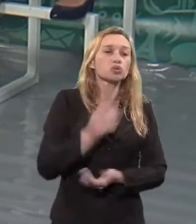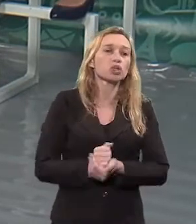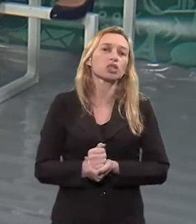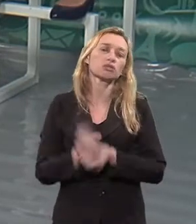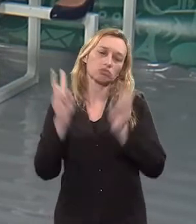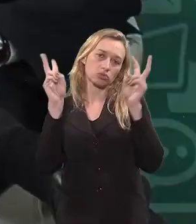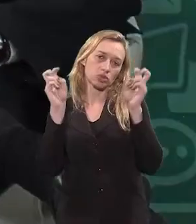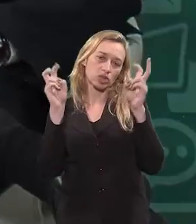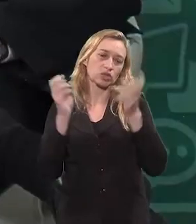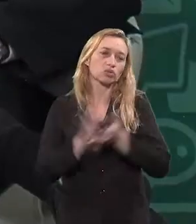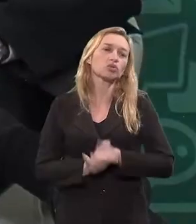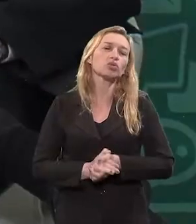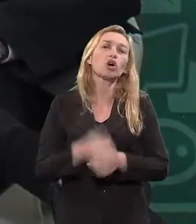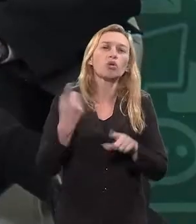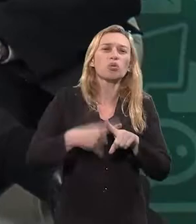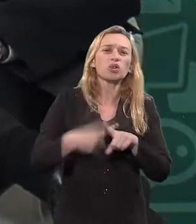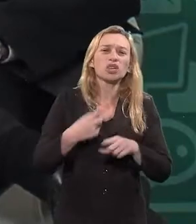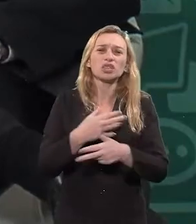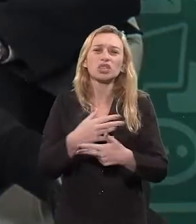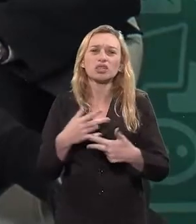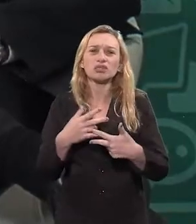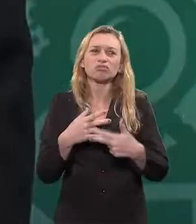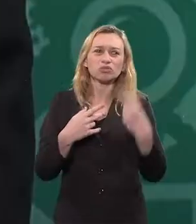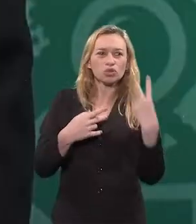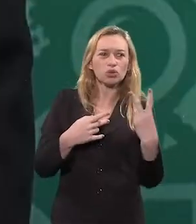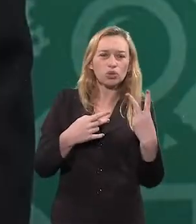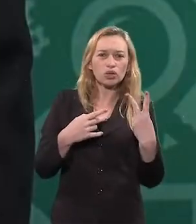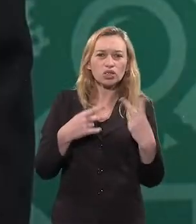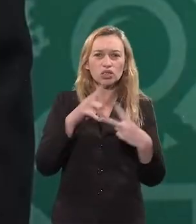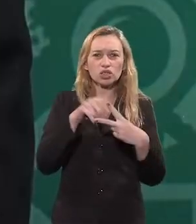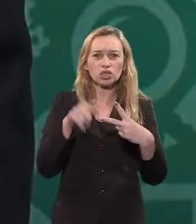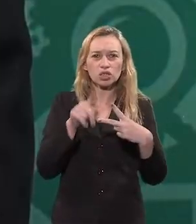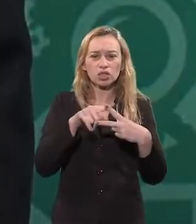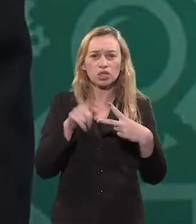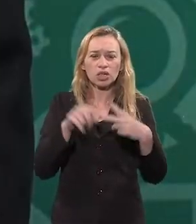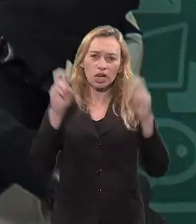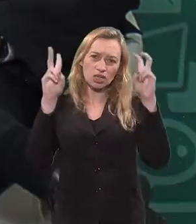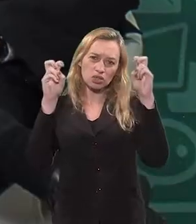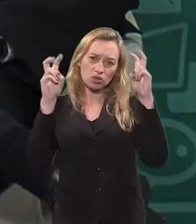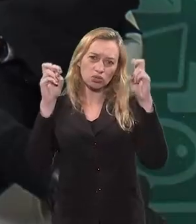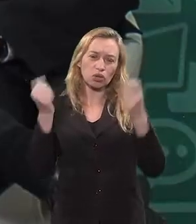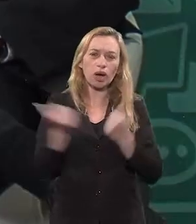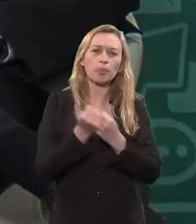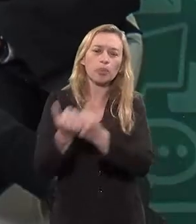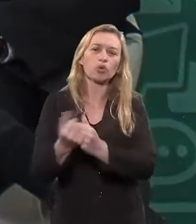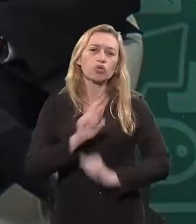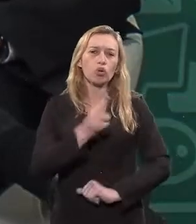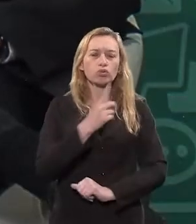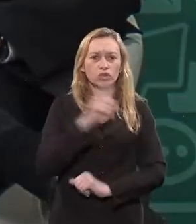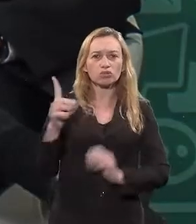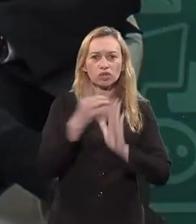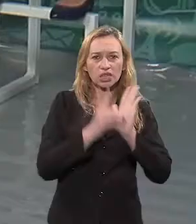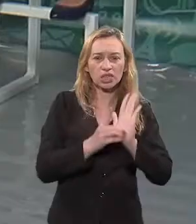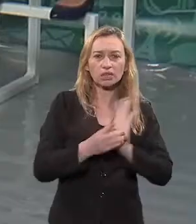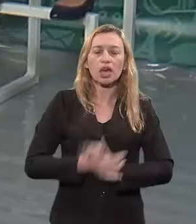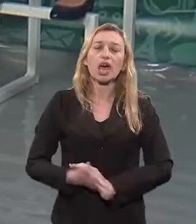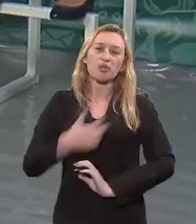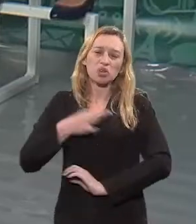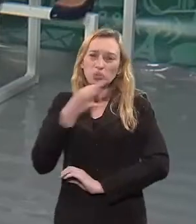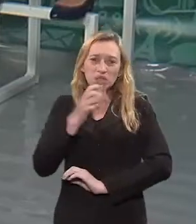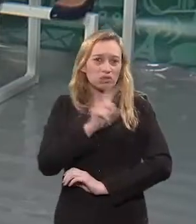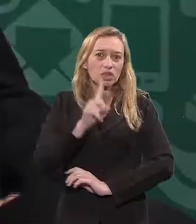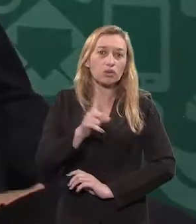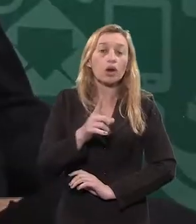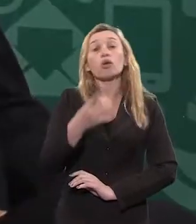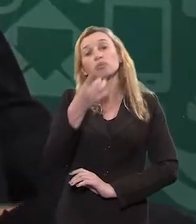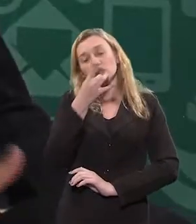A sua opinião em relação a isso, porque existem aí dois lados em relação ao apoio ou não desse decreto. Não digo nem a minha